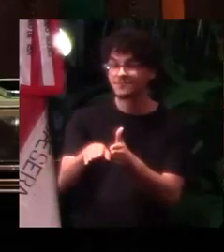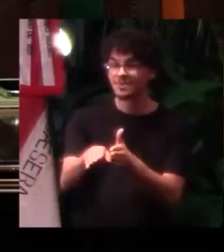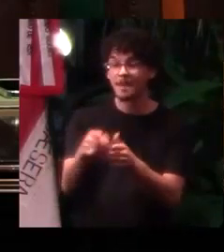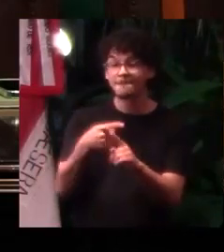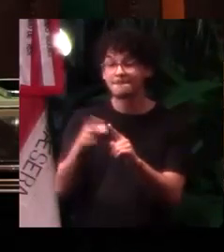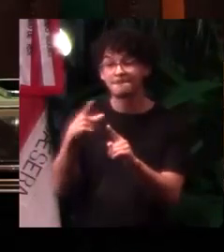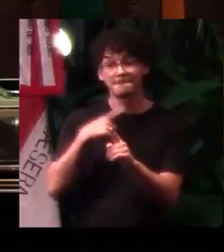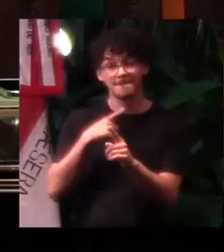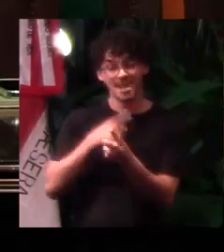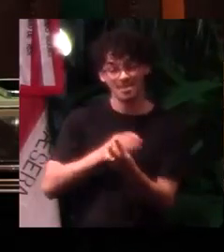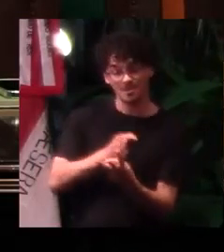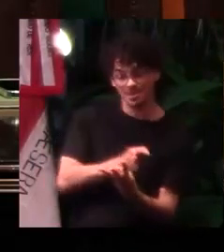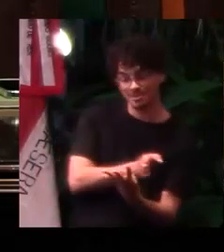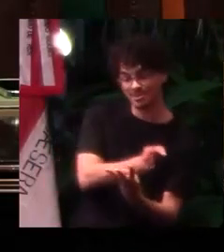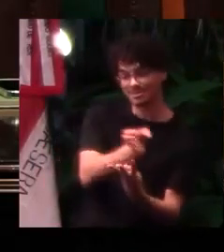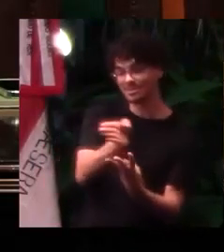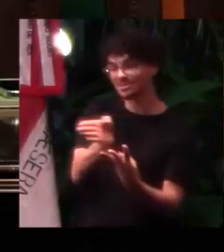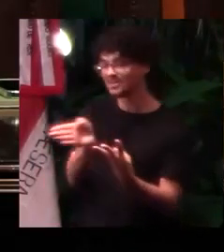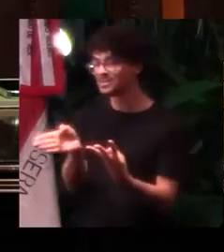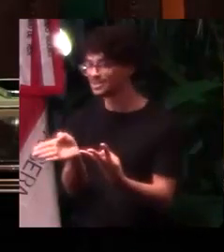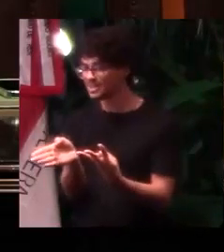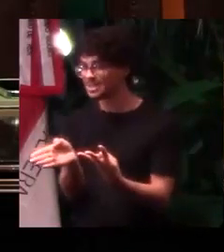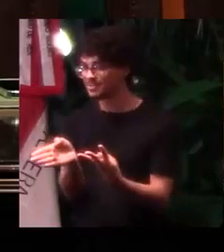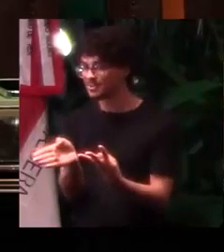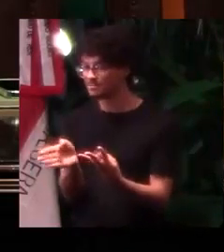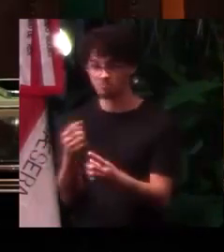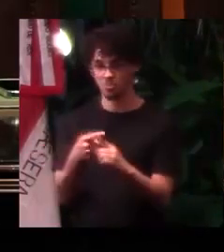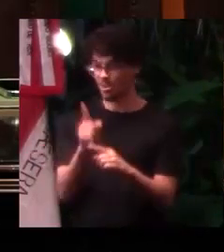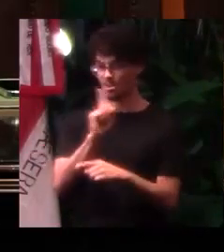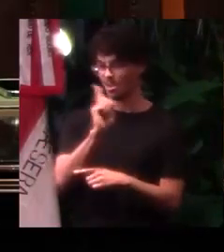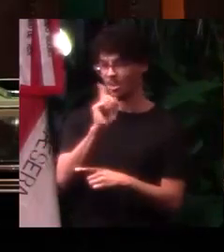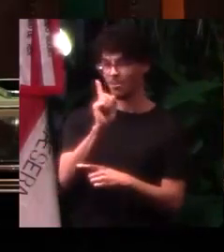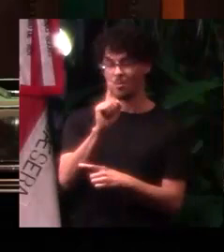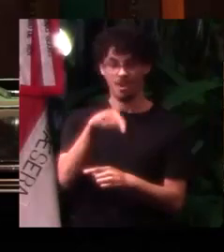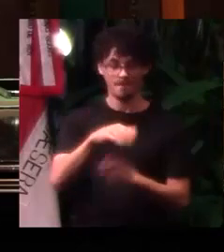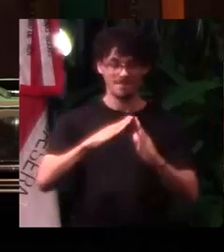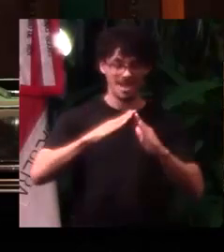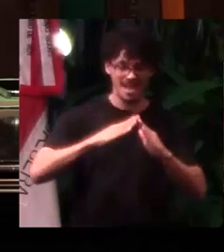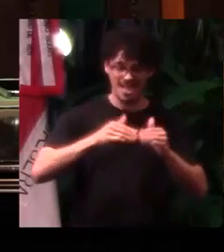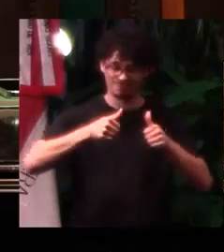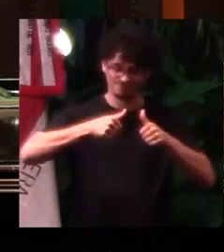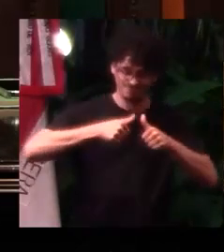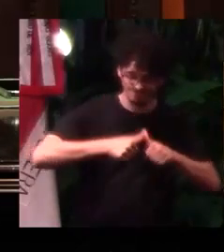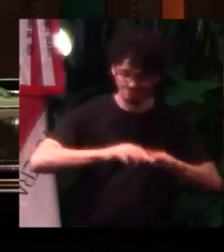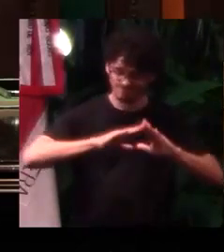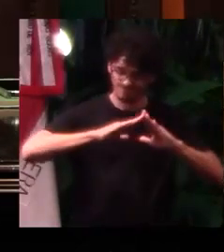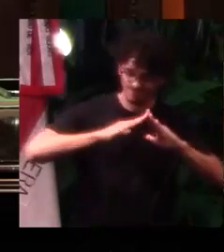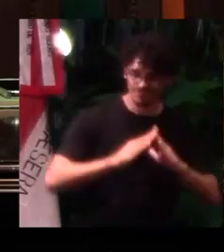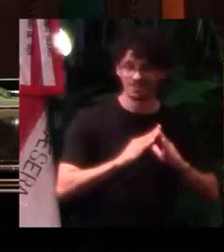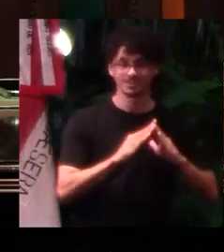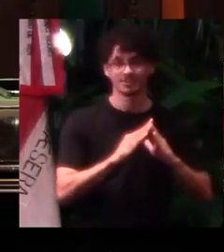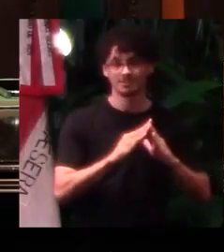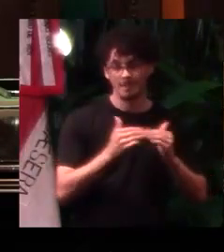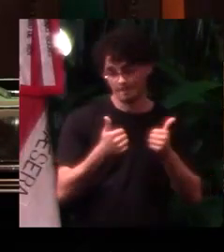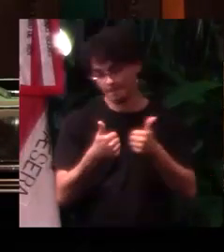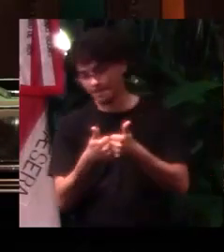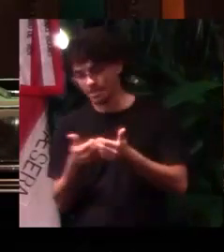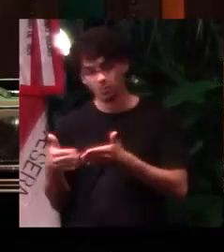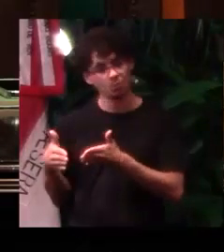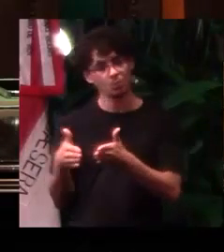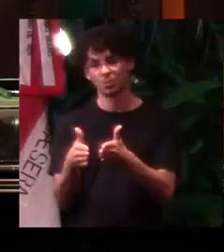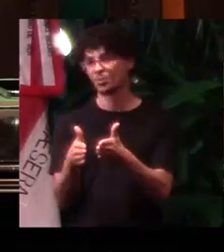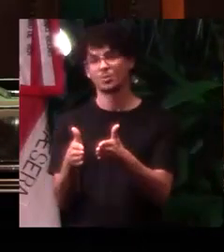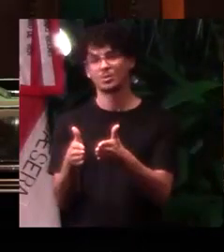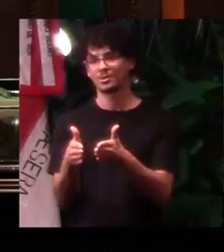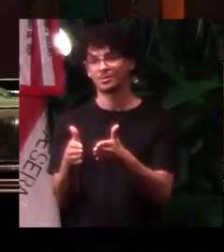de terceira margem, porque ela não é uma casa fincada à beira do rio, né?